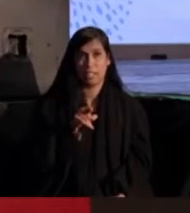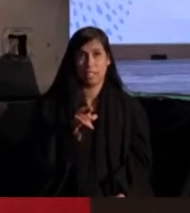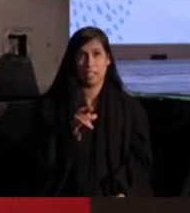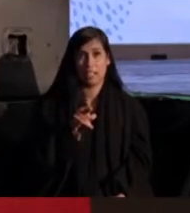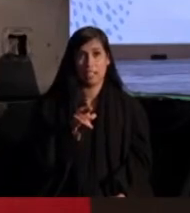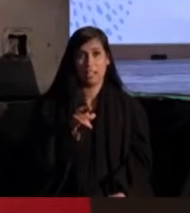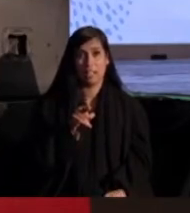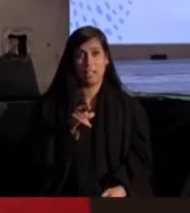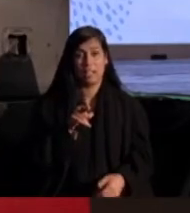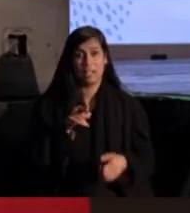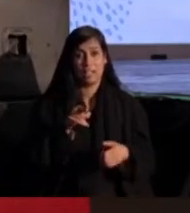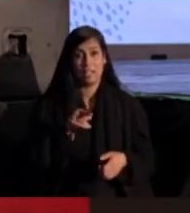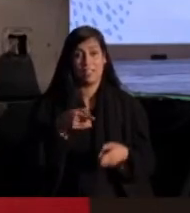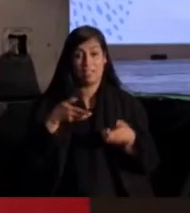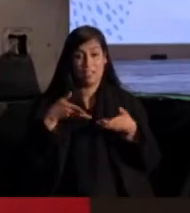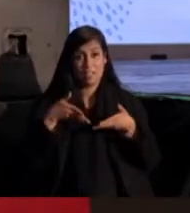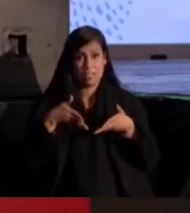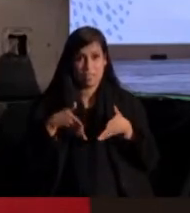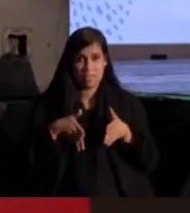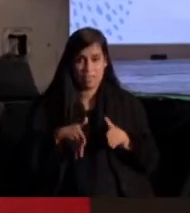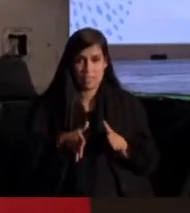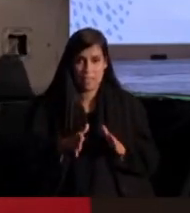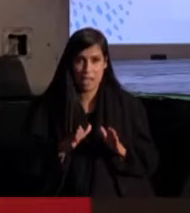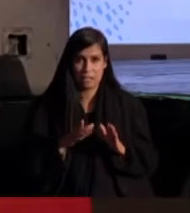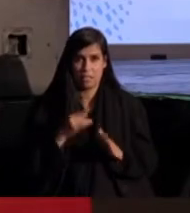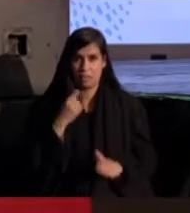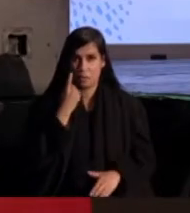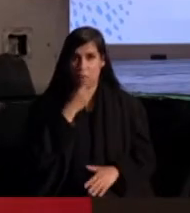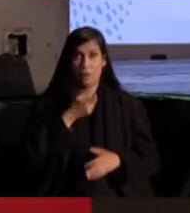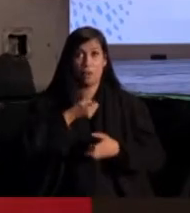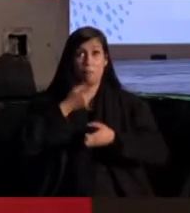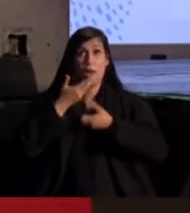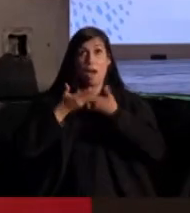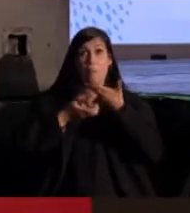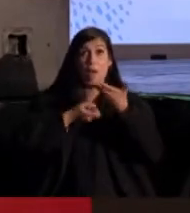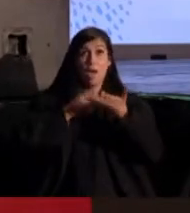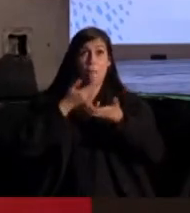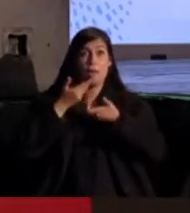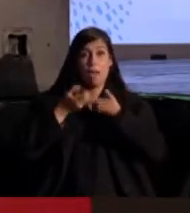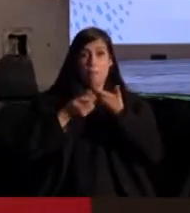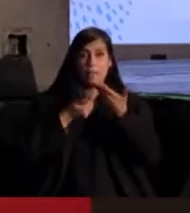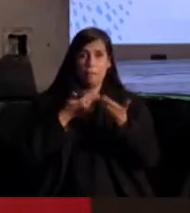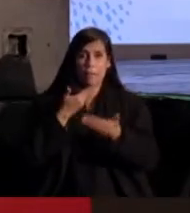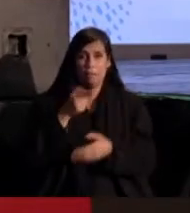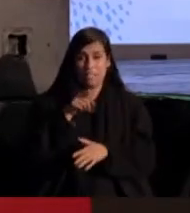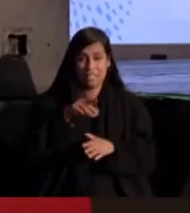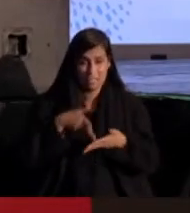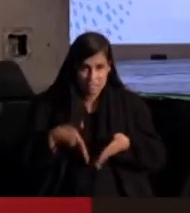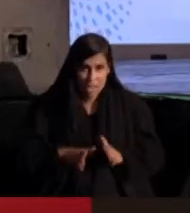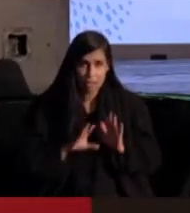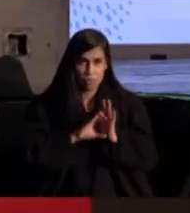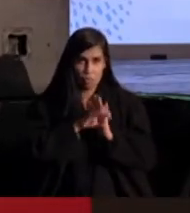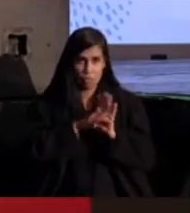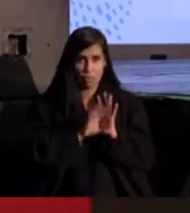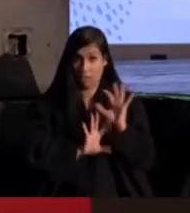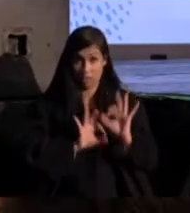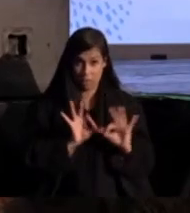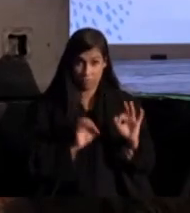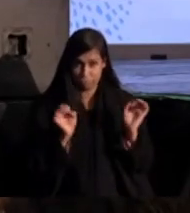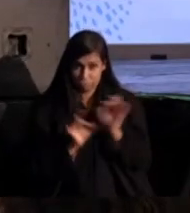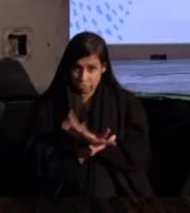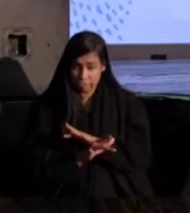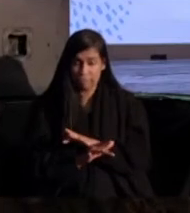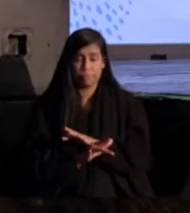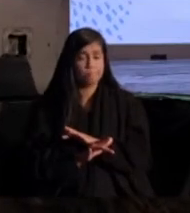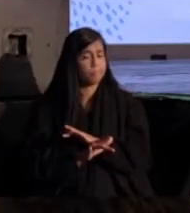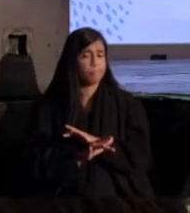Nós não nascemos com a boca que temos hoje. Essa boca será formada. Essa boca, para pensar com Durkheim, ela